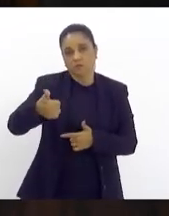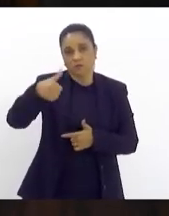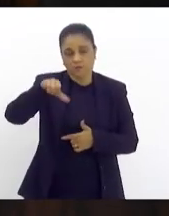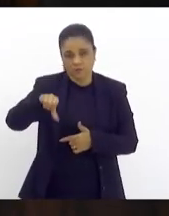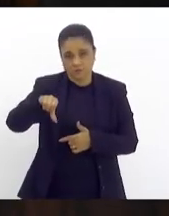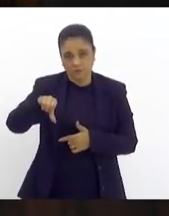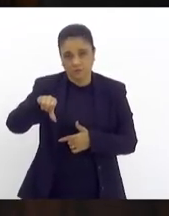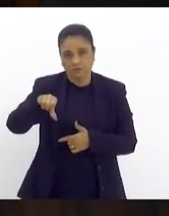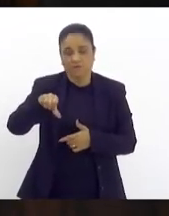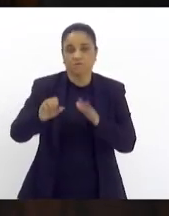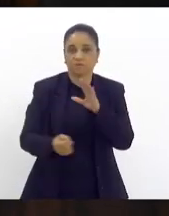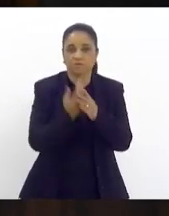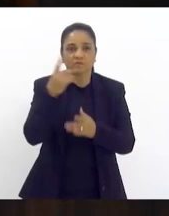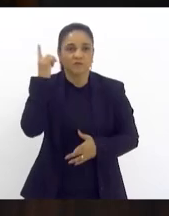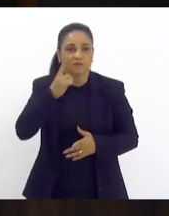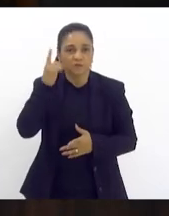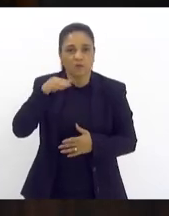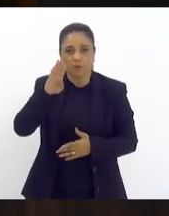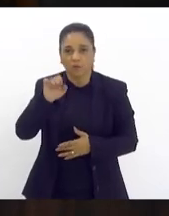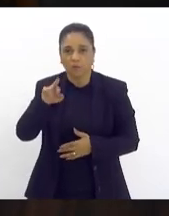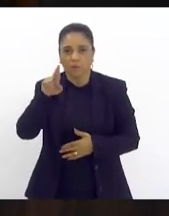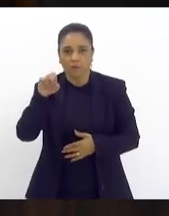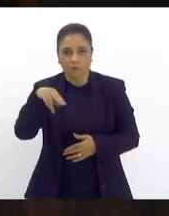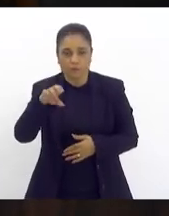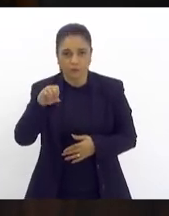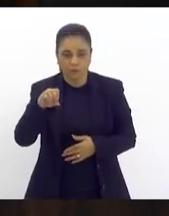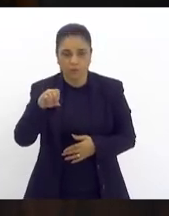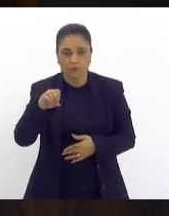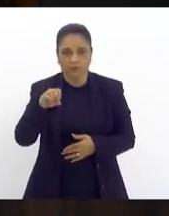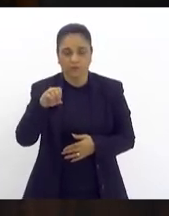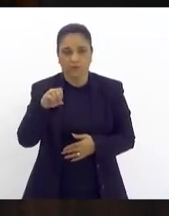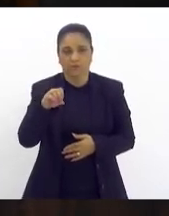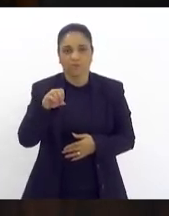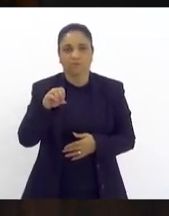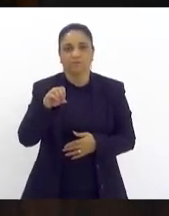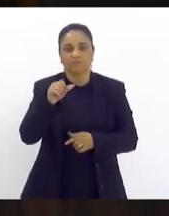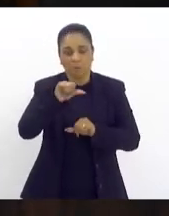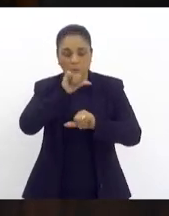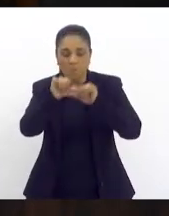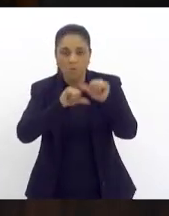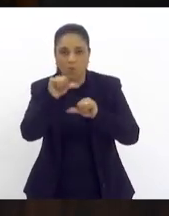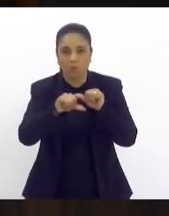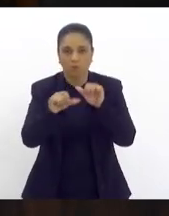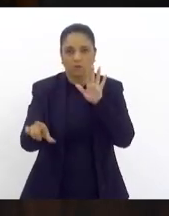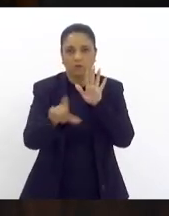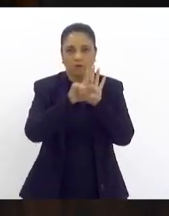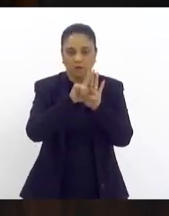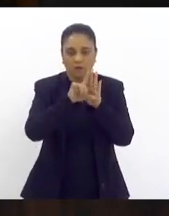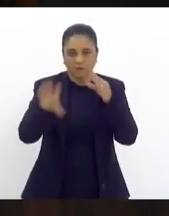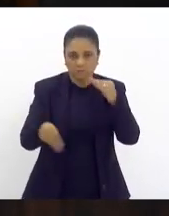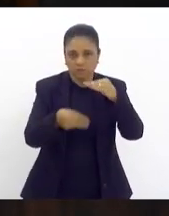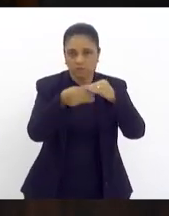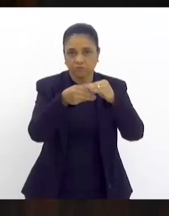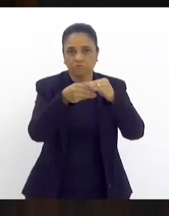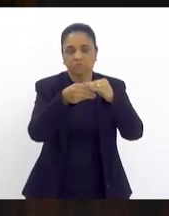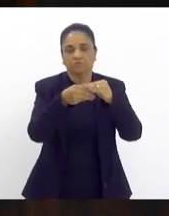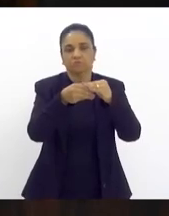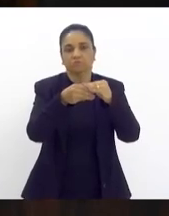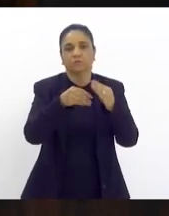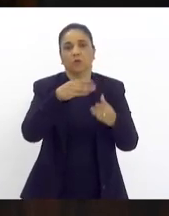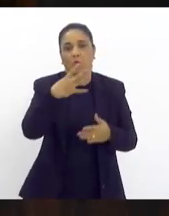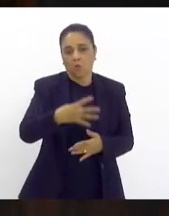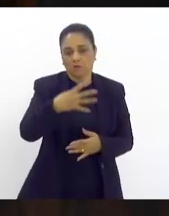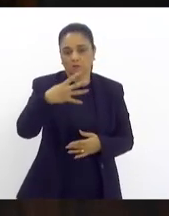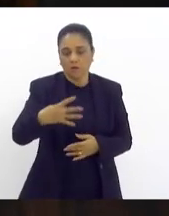de autoria do deputado Bruno que altera e acrescenta dispositivo a lei